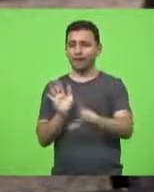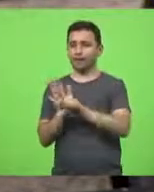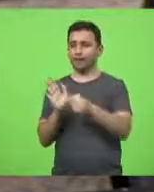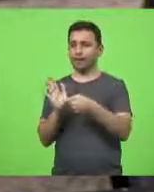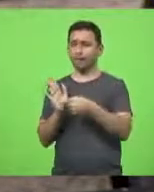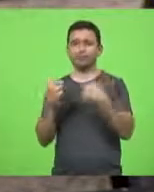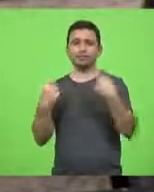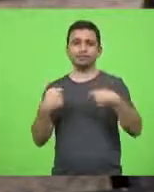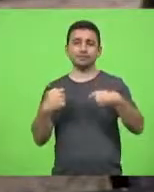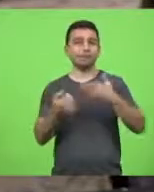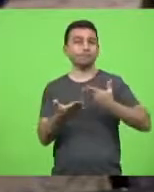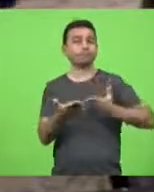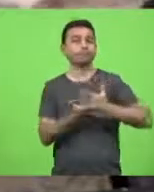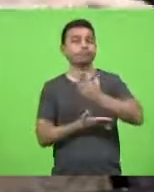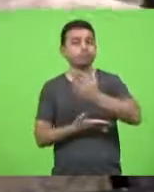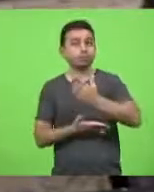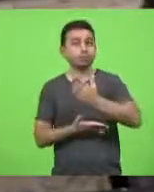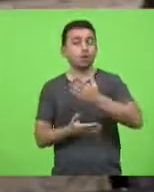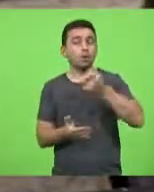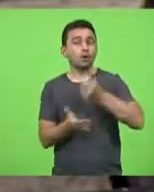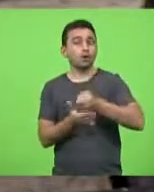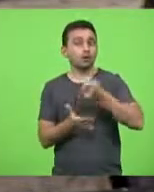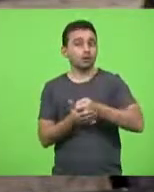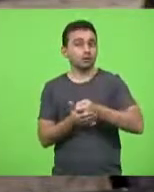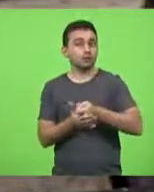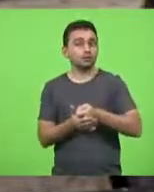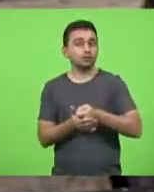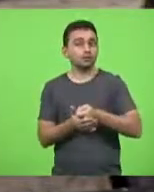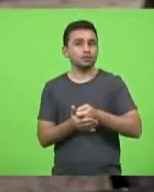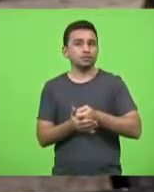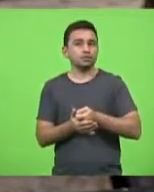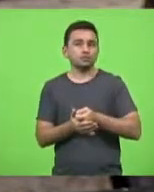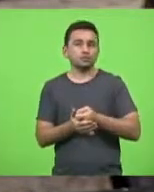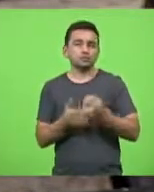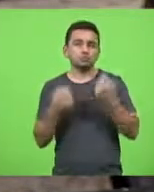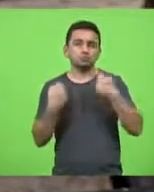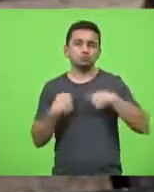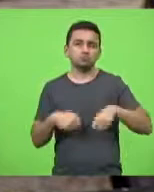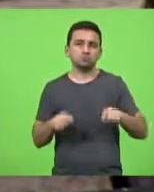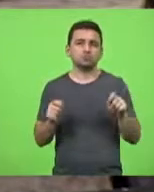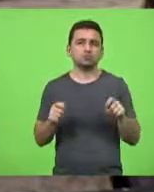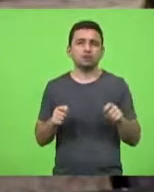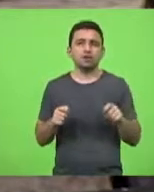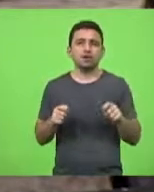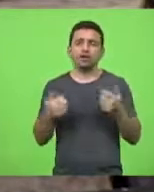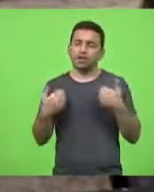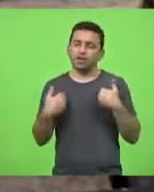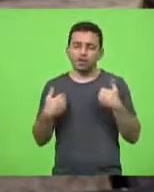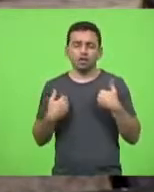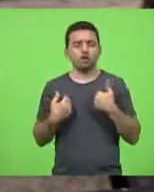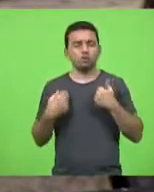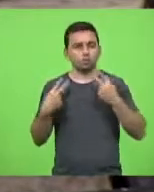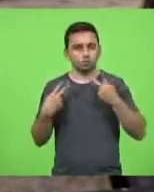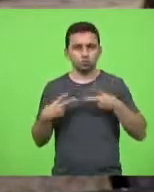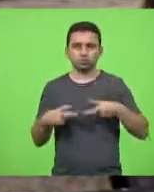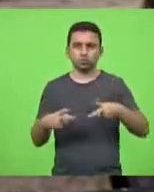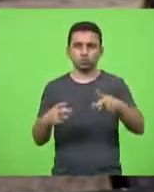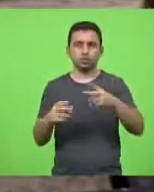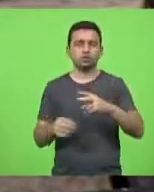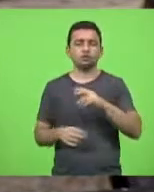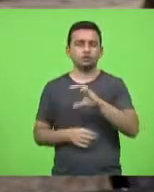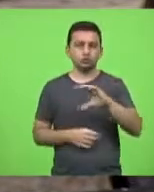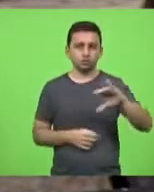uma sanção ou uma obrigação de fazer. Nesse caso, não há nenhum dos dois. Então, eu sigo a resolução da Comissão de Constituição e